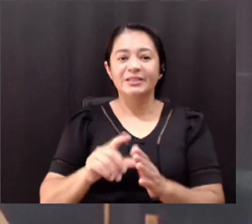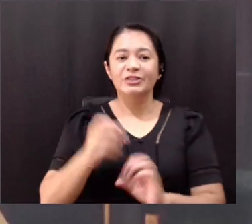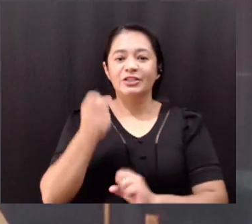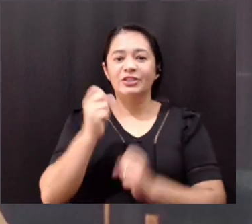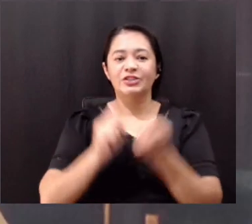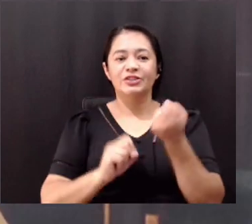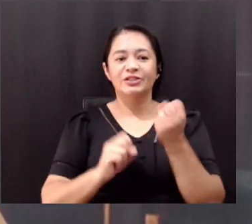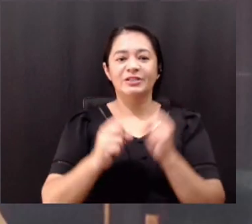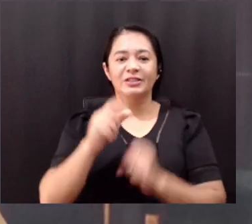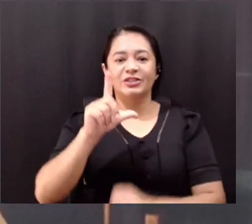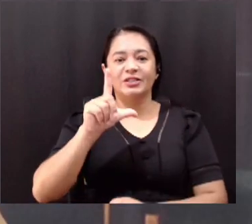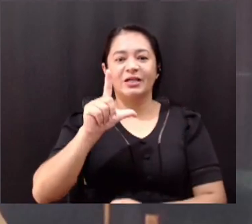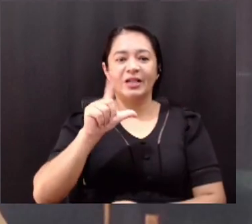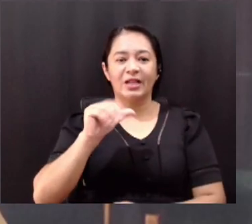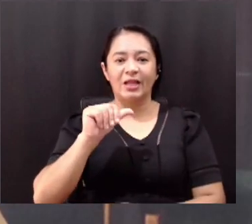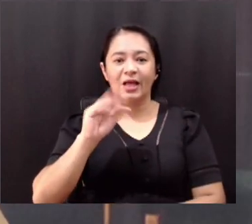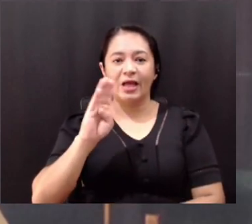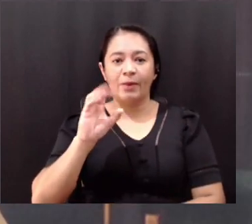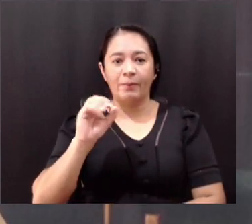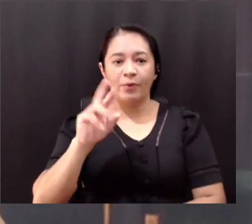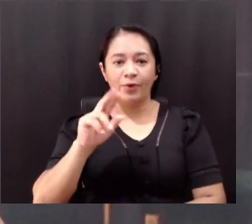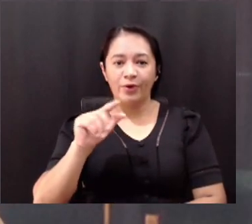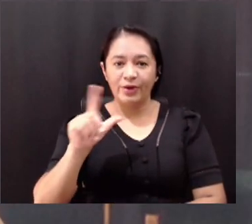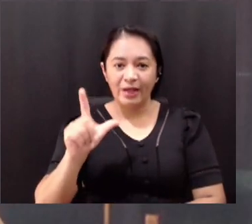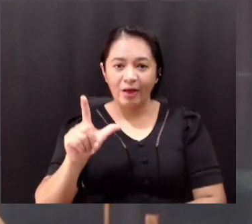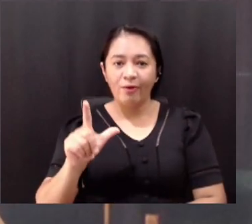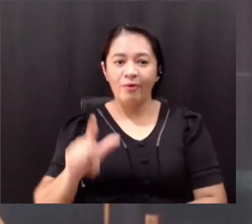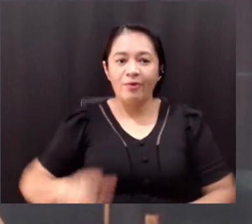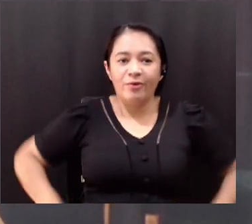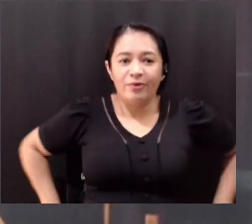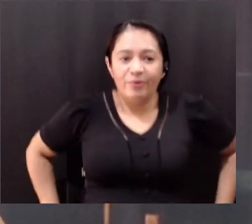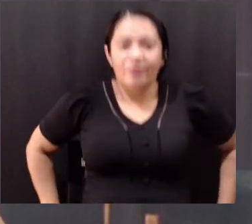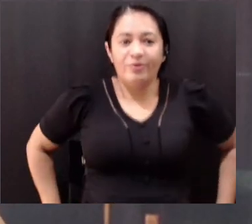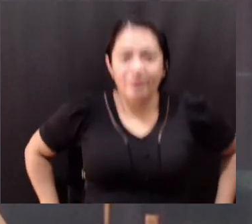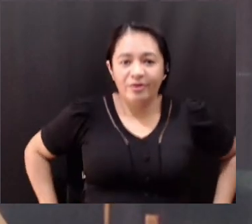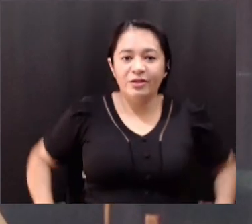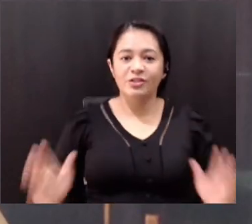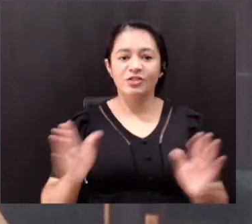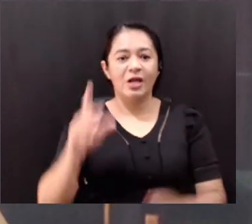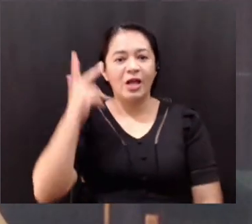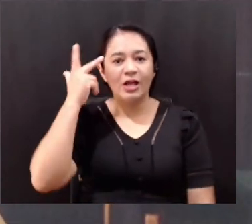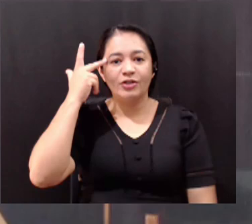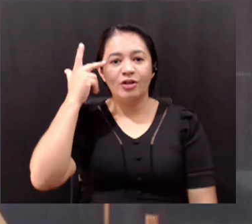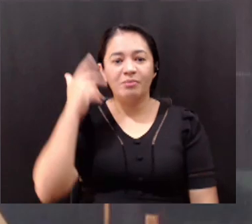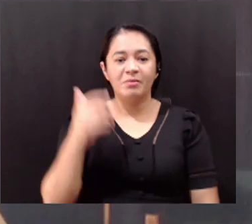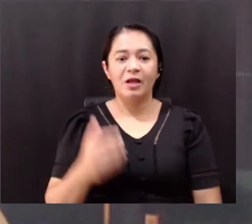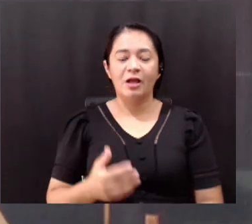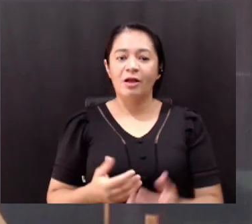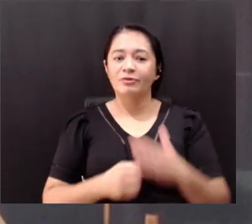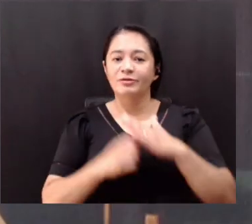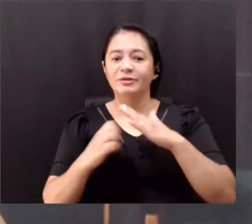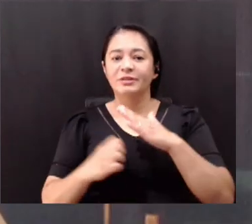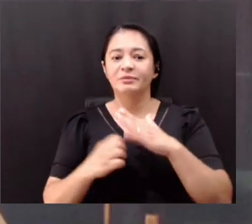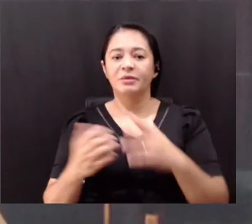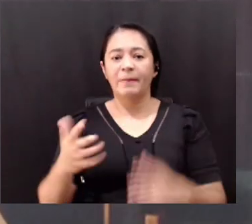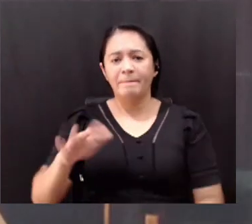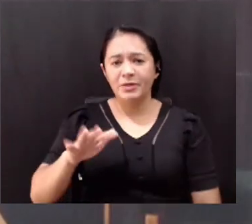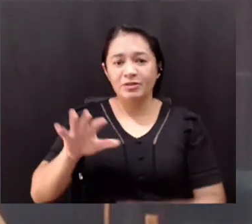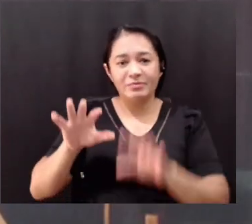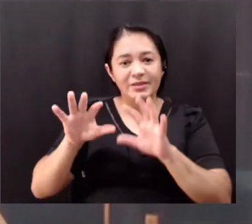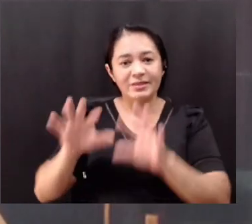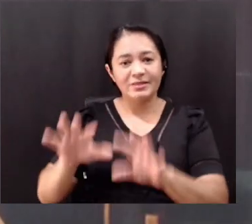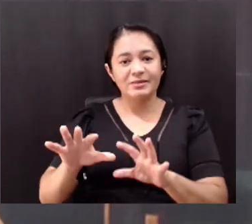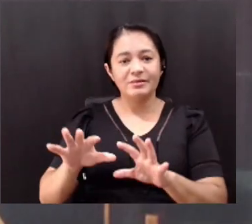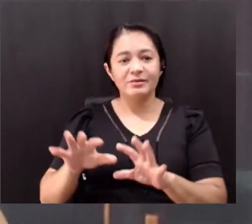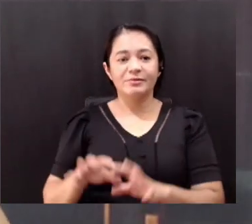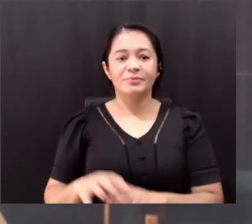se incorporando na maioria das Exato. empresas e tornou parte do dia a dia de muitas empresas, é mais ou menos isso nesse ponto que eu